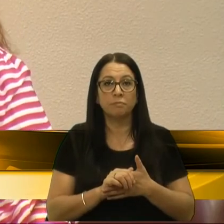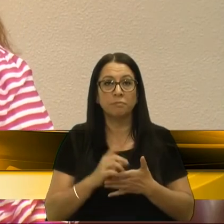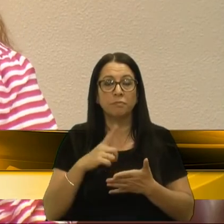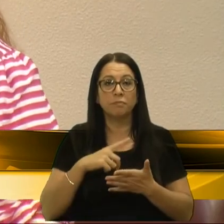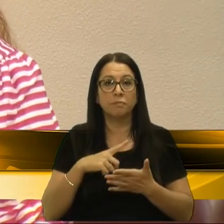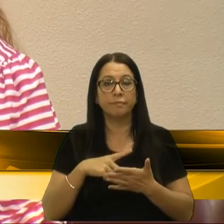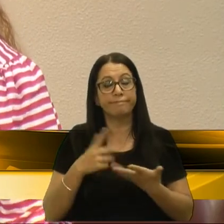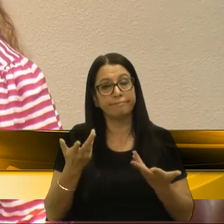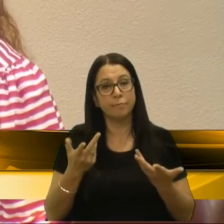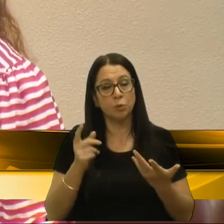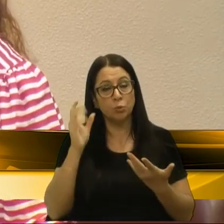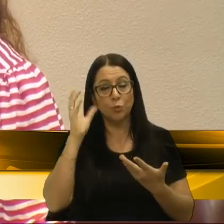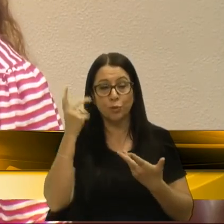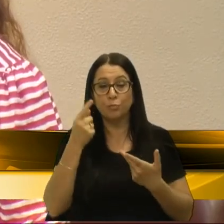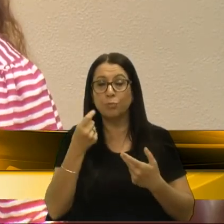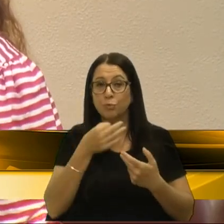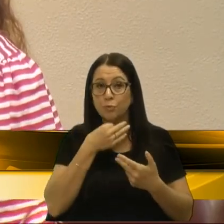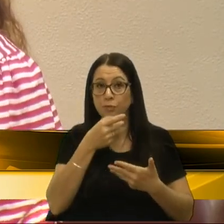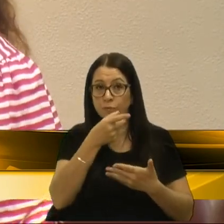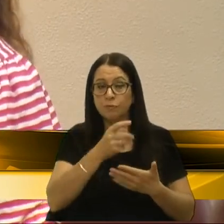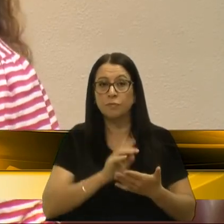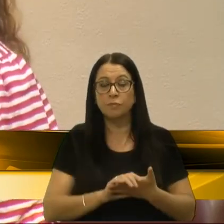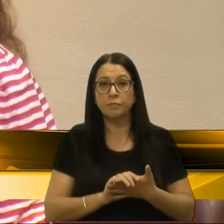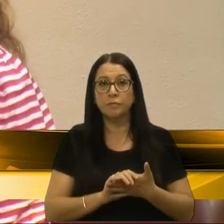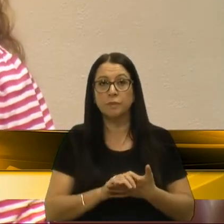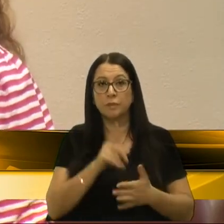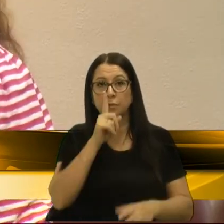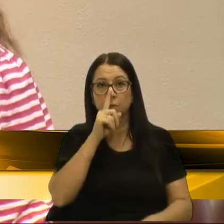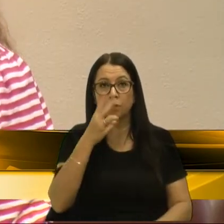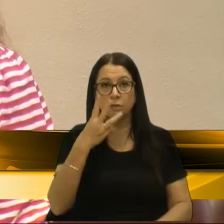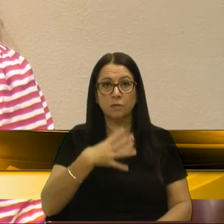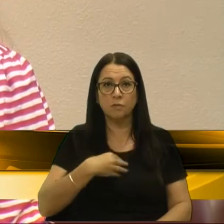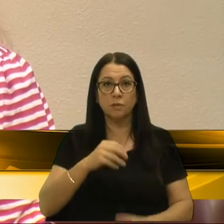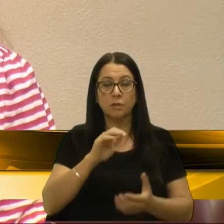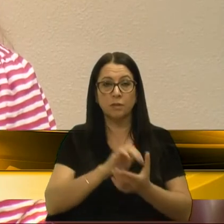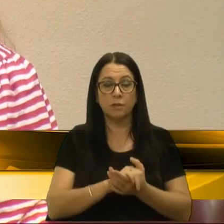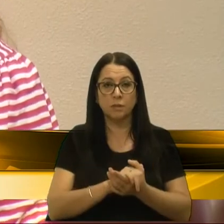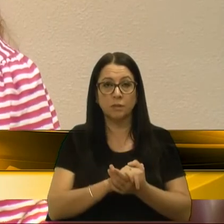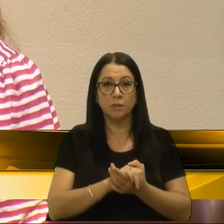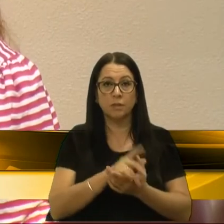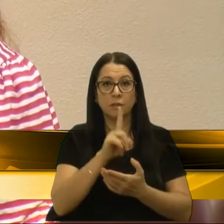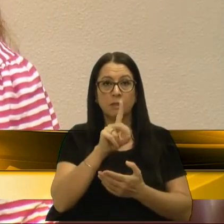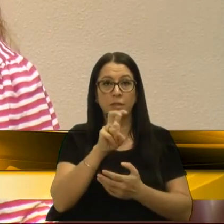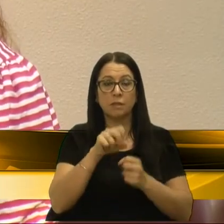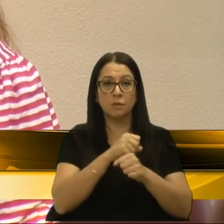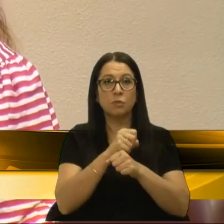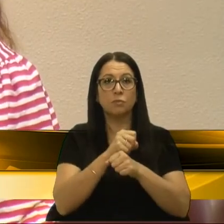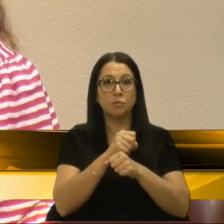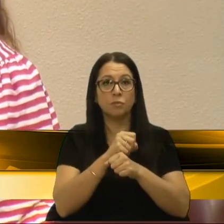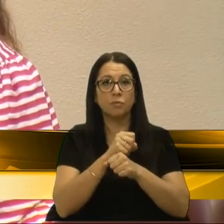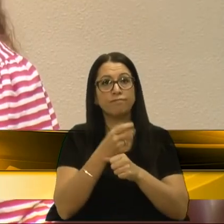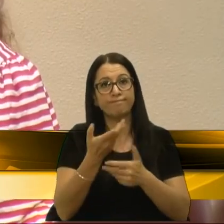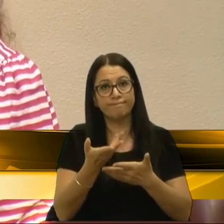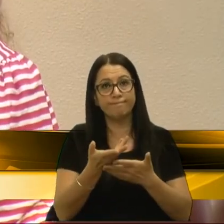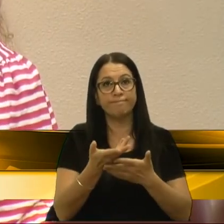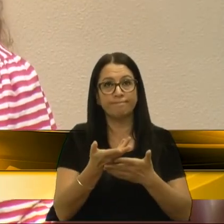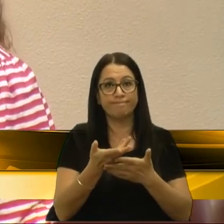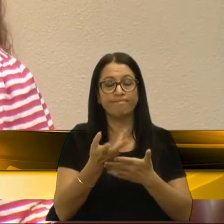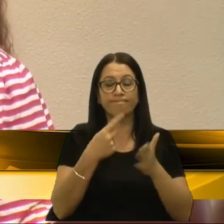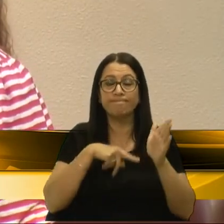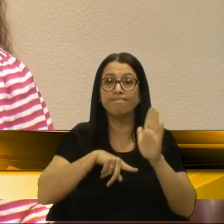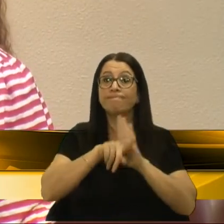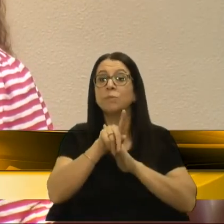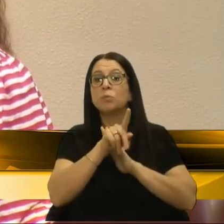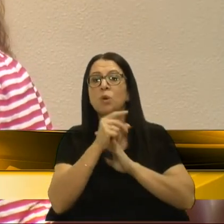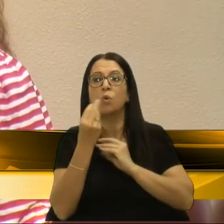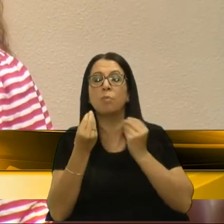esse infeliz acontecimento. Mãe de três filhos, casada há 15 anos, né, fica a pergunta de